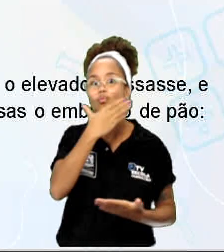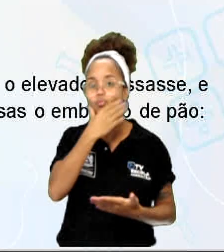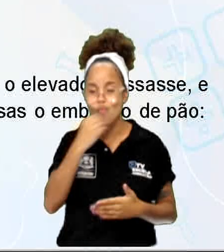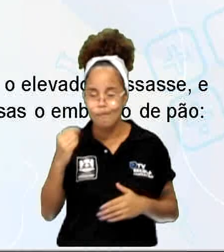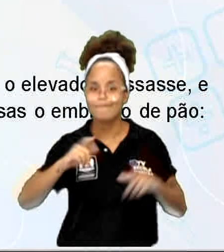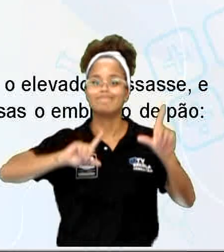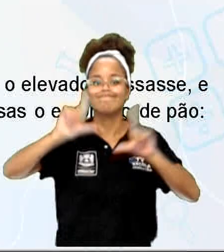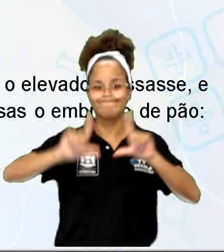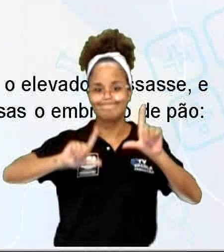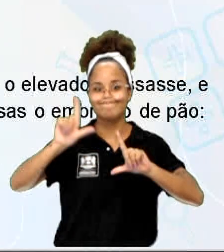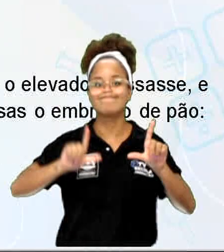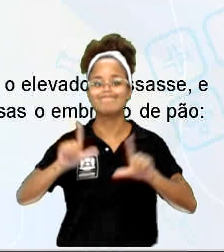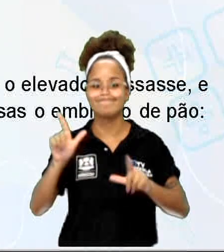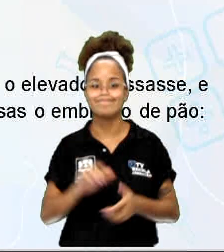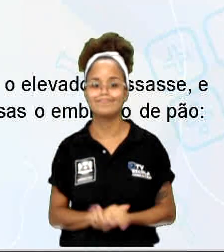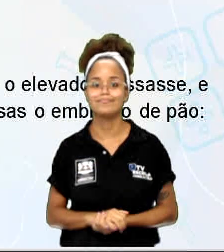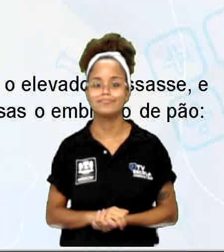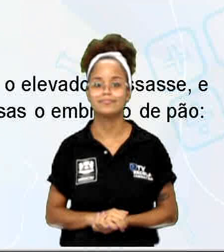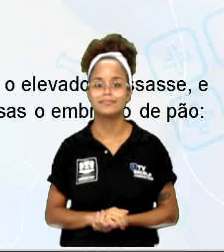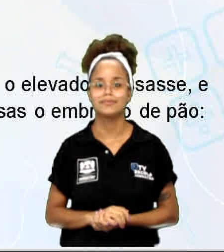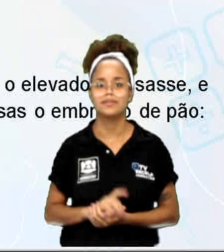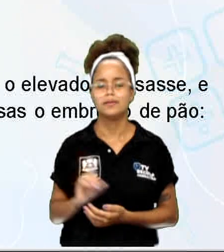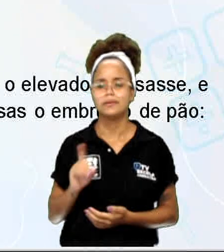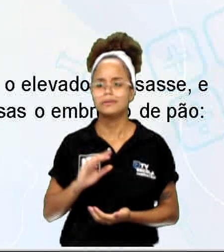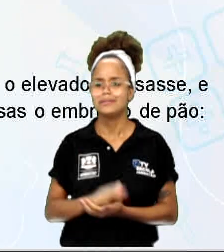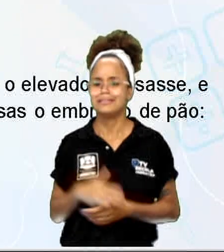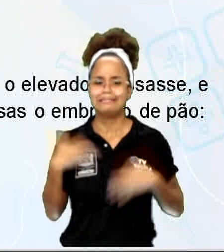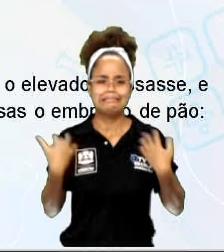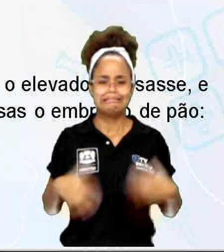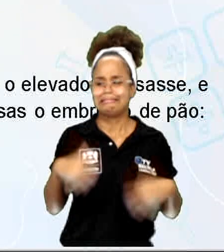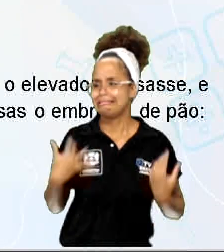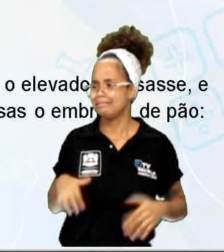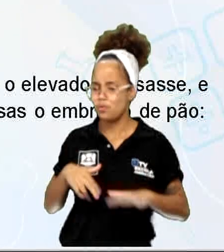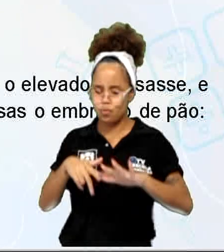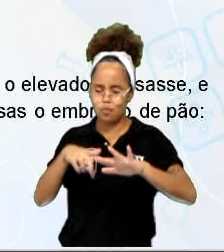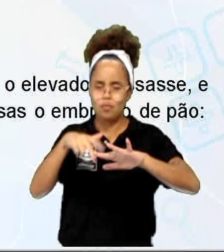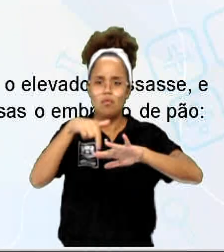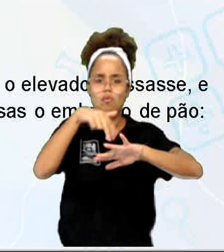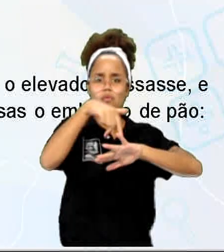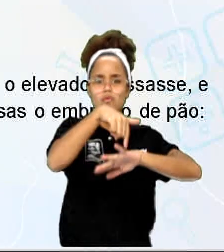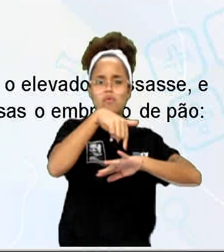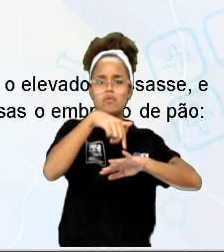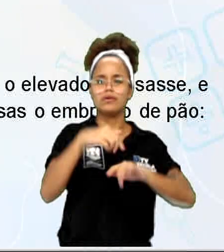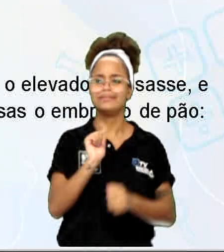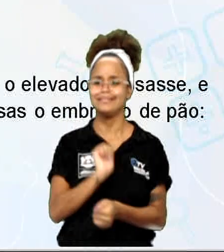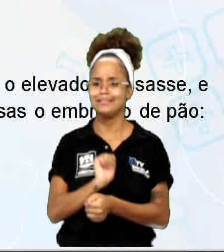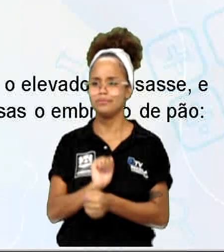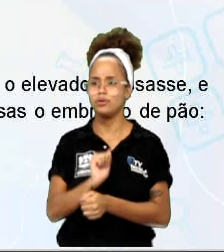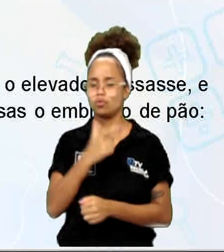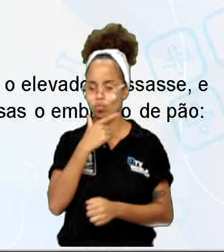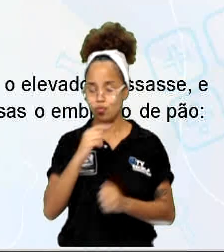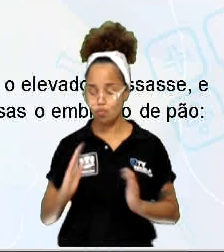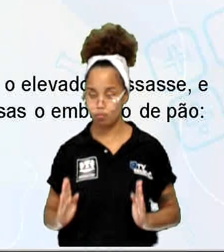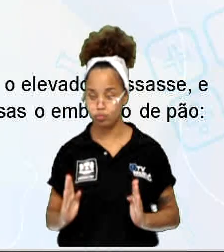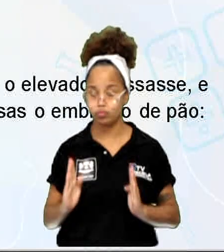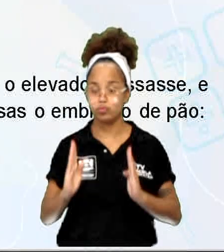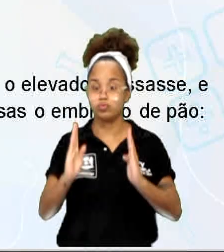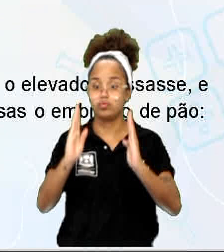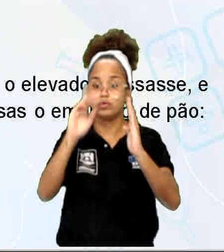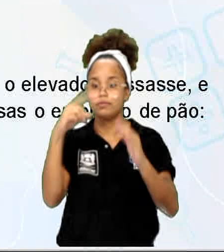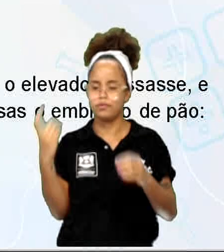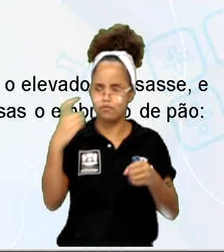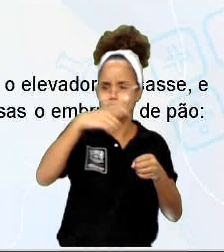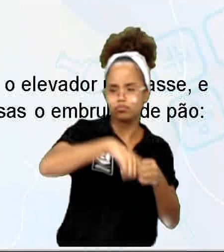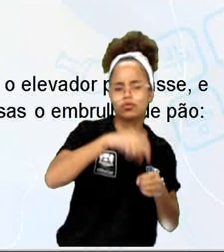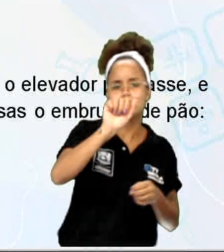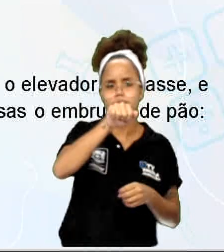televisão. Não era. Refugiado no lanço da escada entre os andares, esperou que o elevador passasse e voltou para a